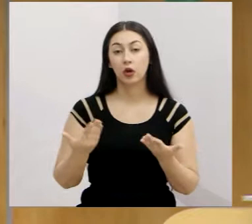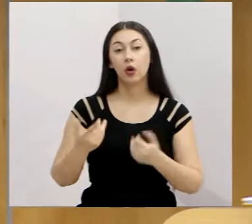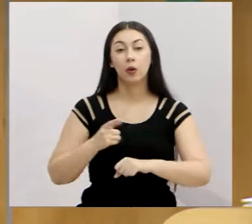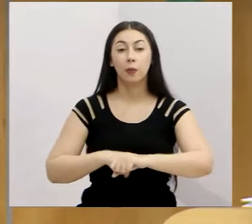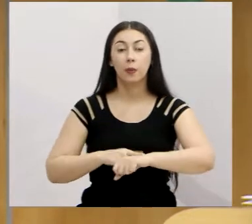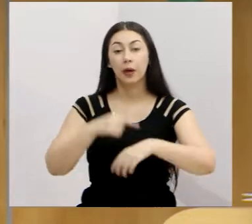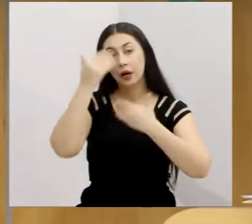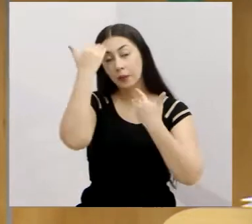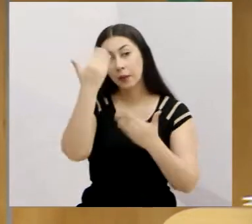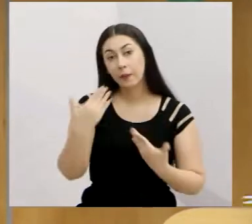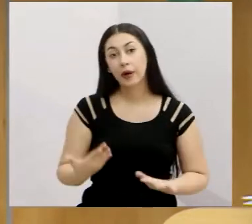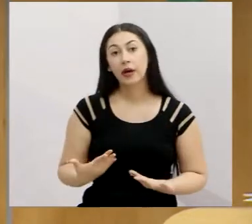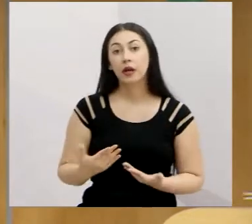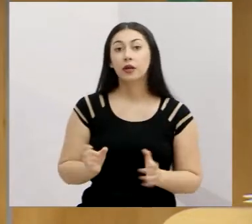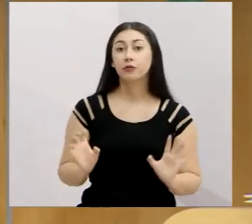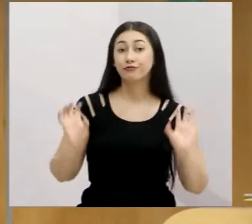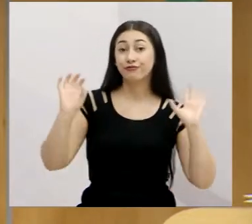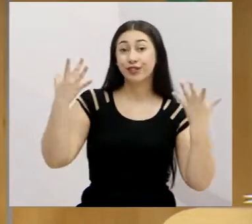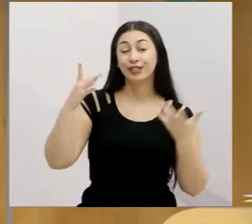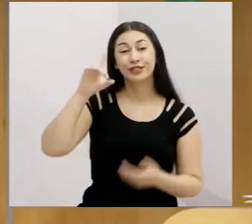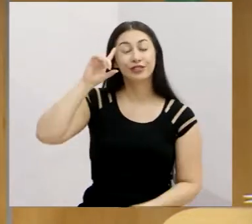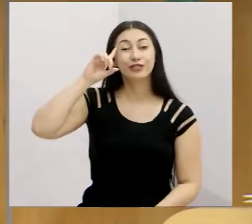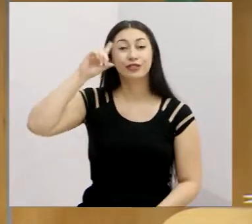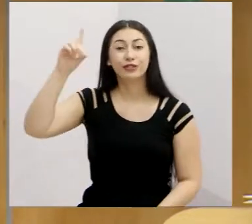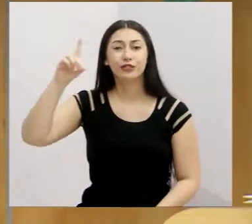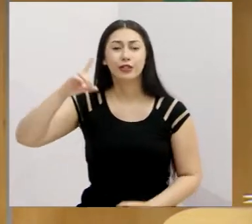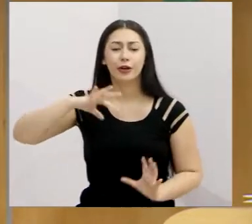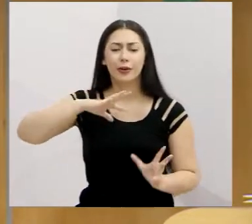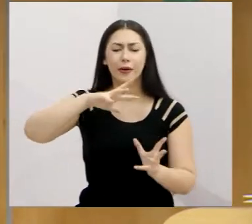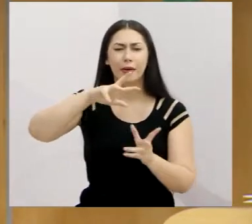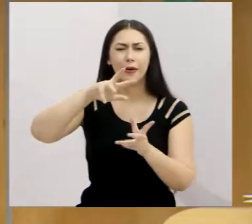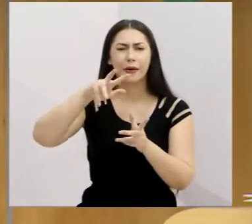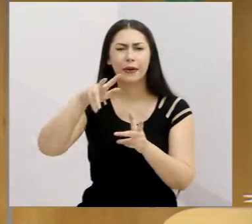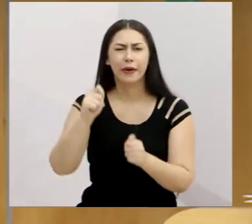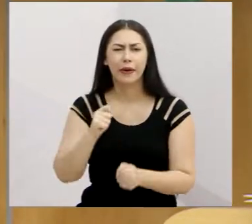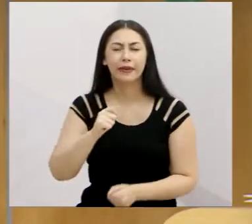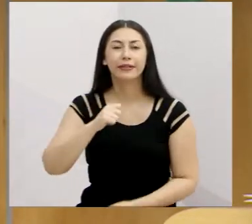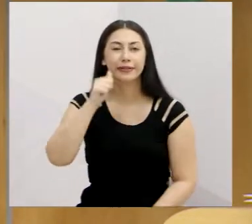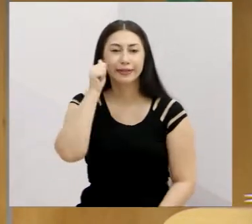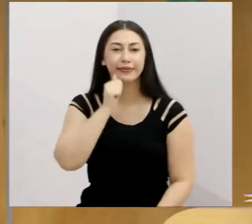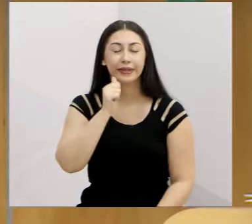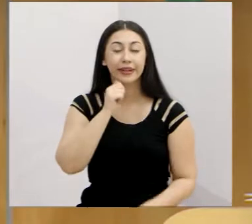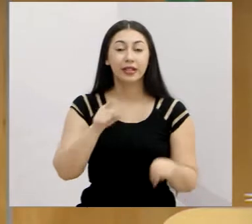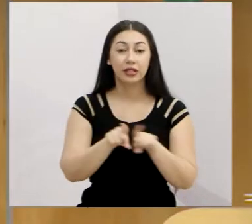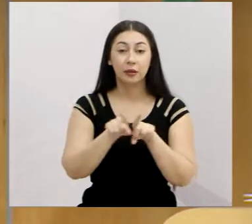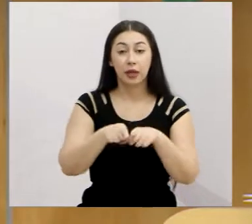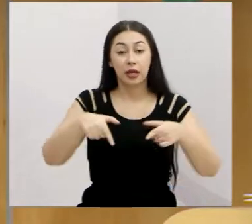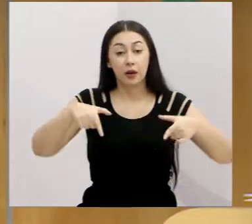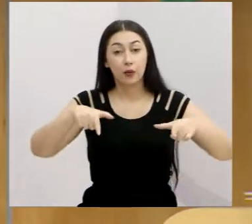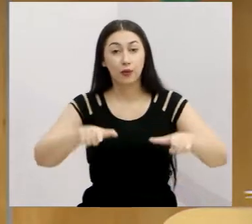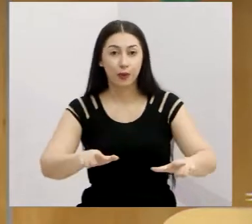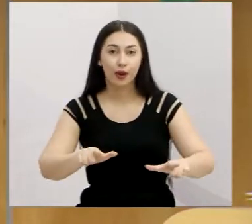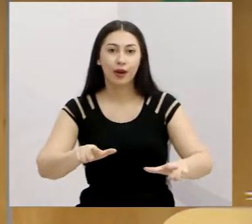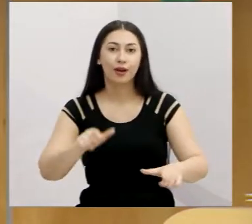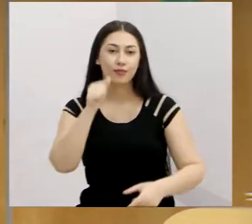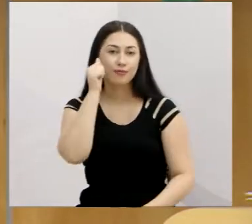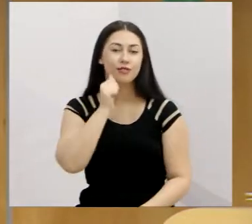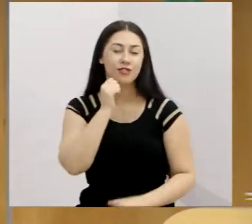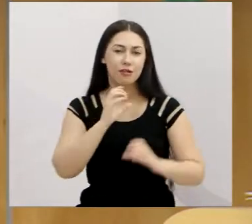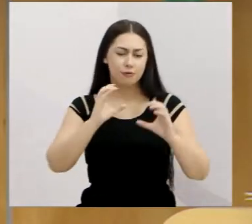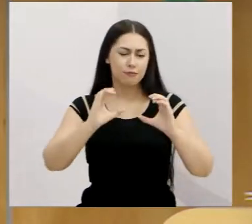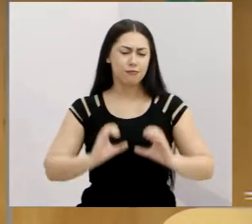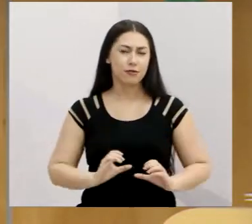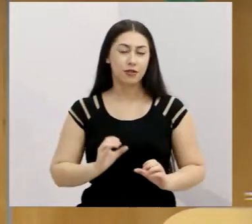o Dia Internacional da mulher e também faz outorga do diploma mulher-cidadã 2021